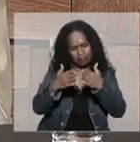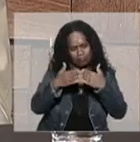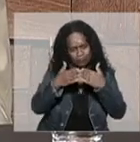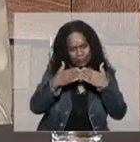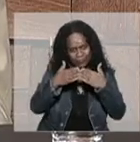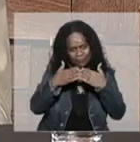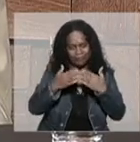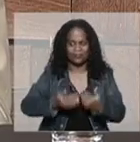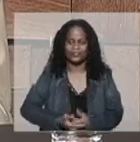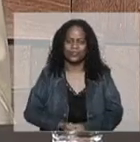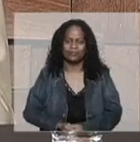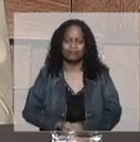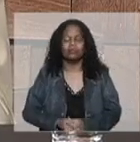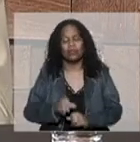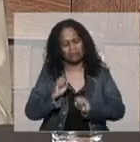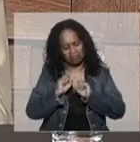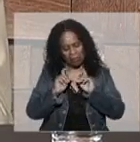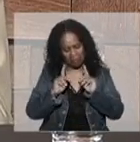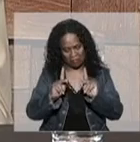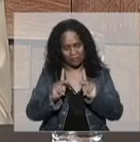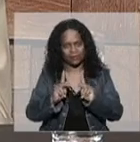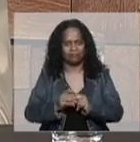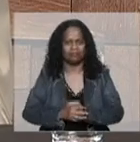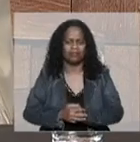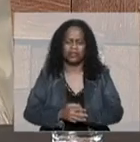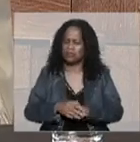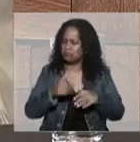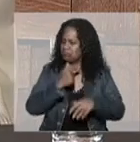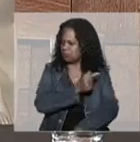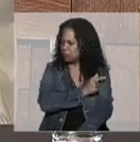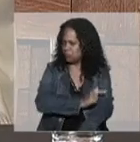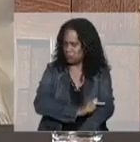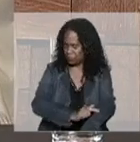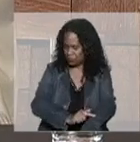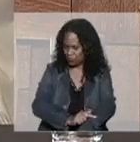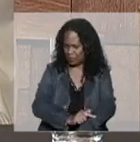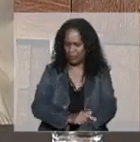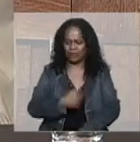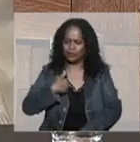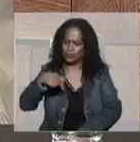fazer um teste aí na Rádio Nacional. O Zé Cunha gentilmente me recebeu, me levou à